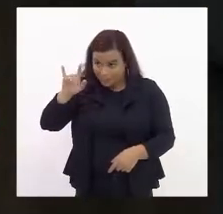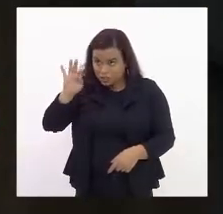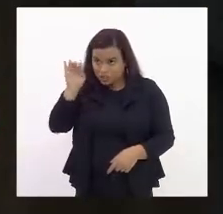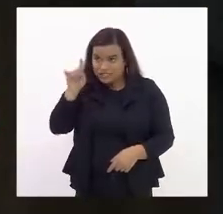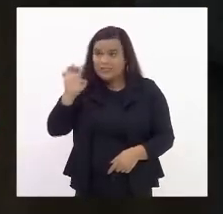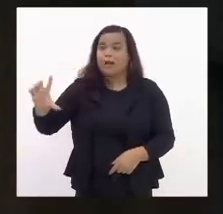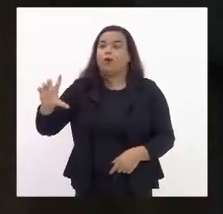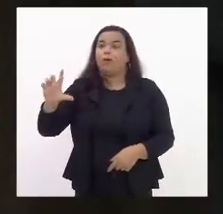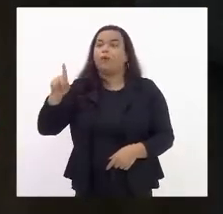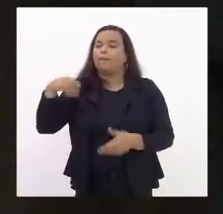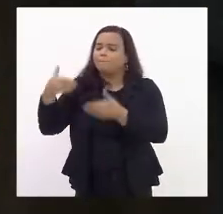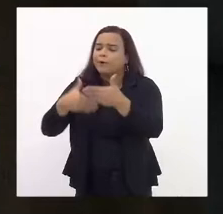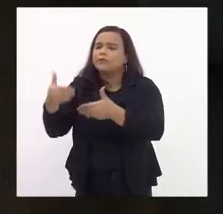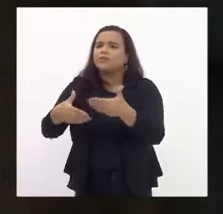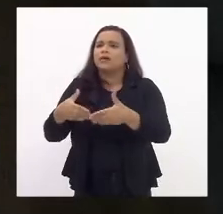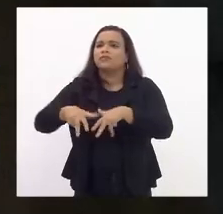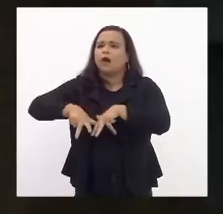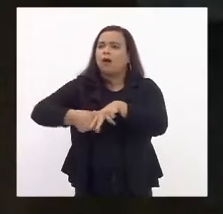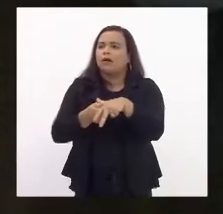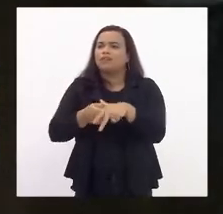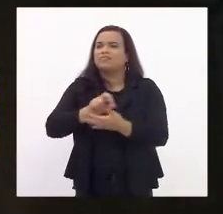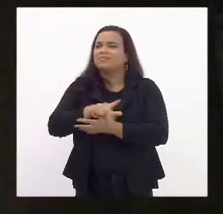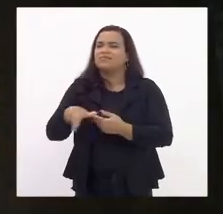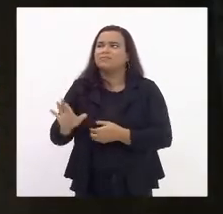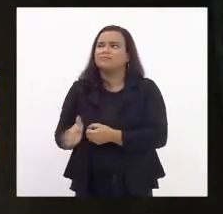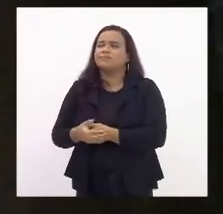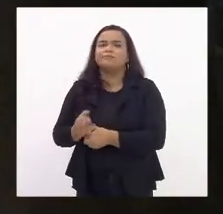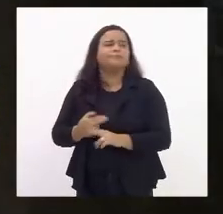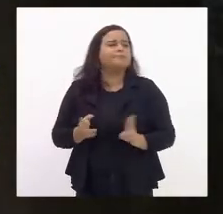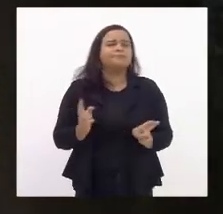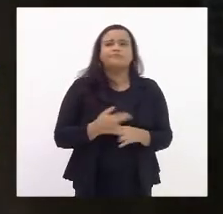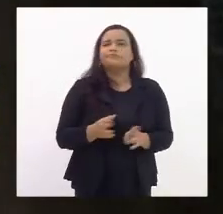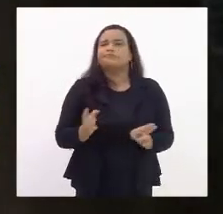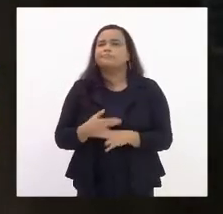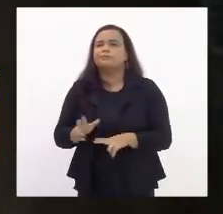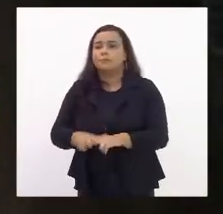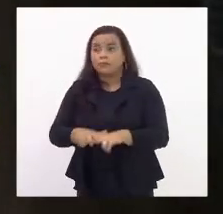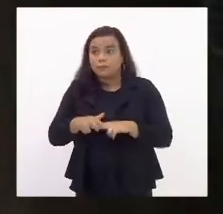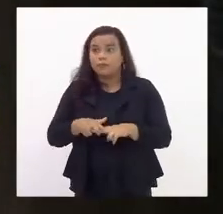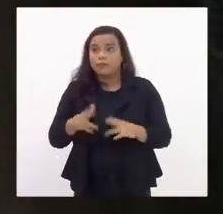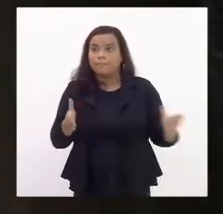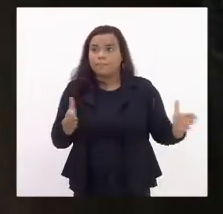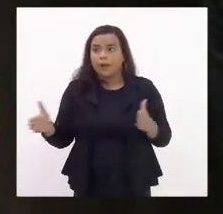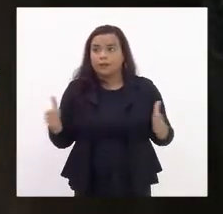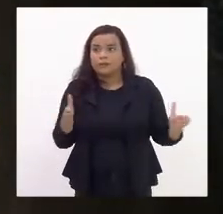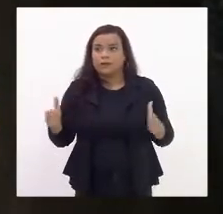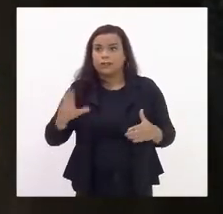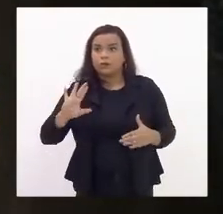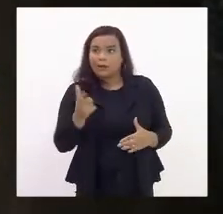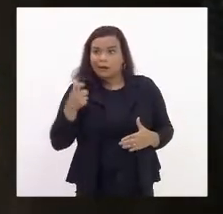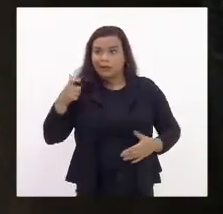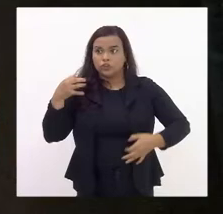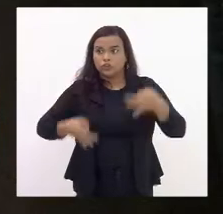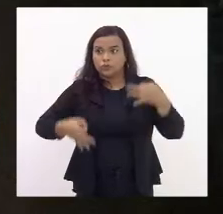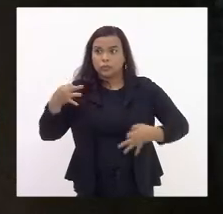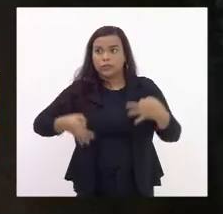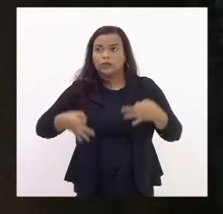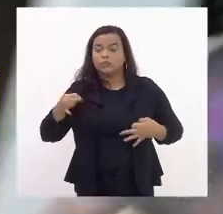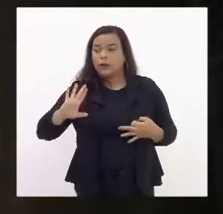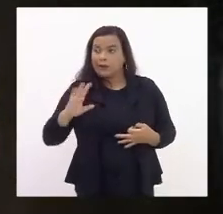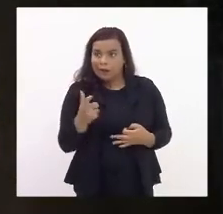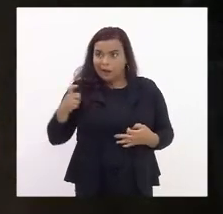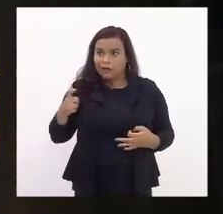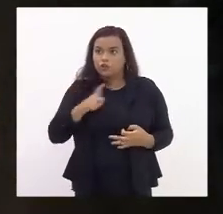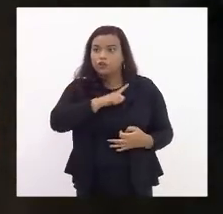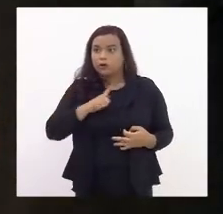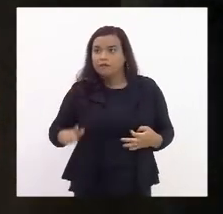completamente corrupto que levou à cassação do mandato do ex-juiz, ex-governador Witzel aqui no estado do